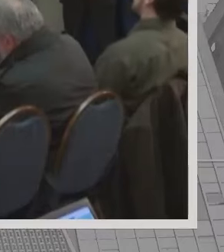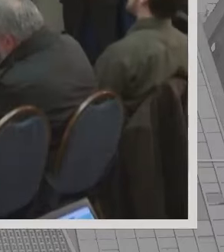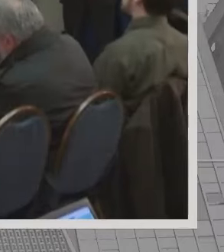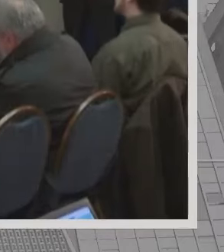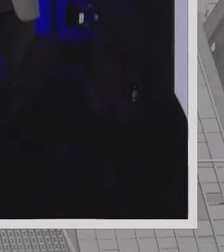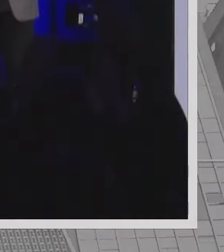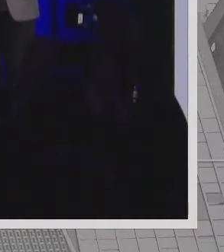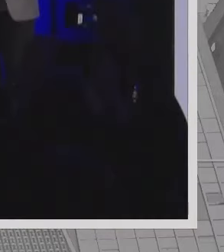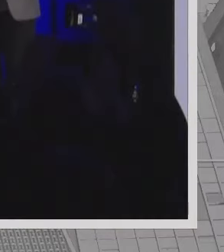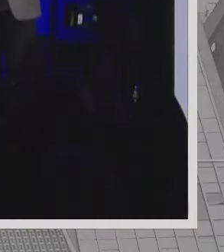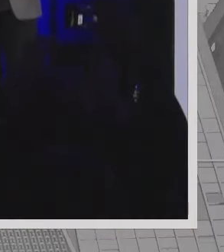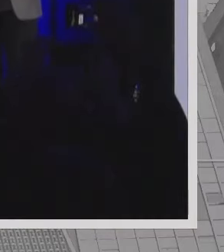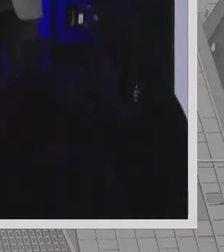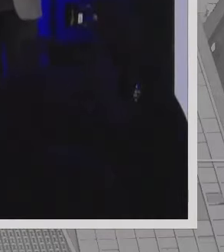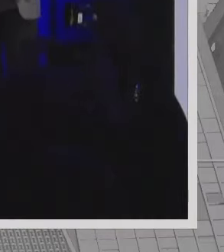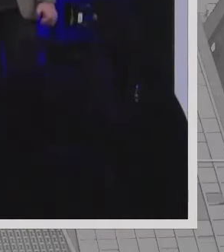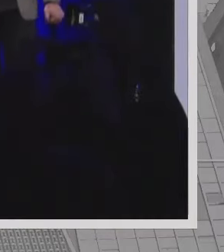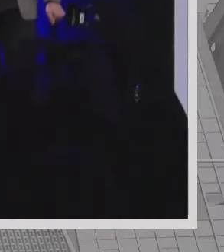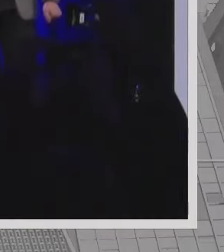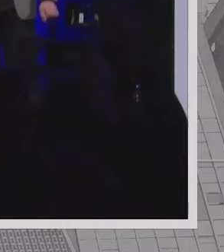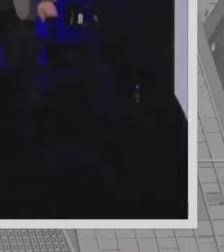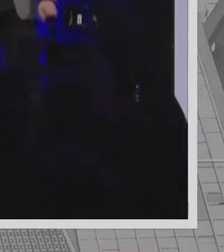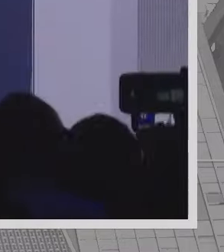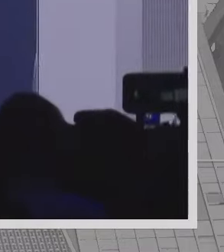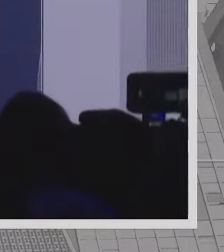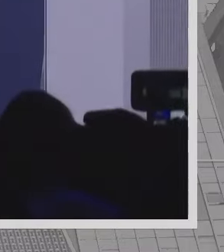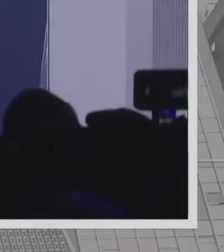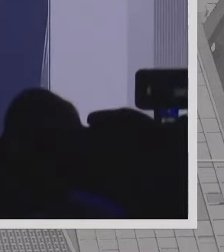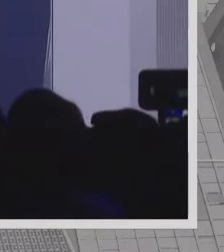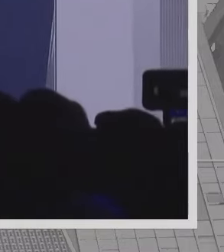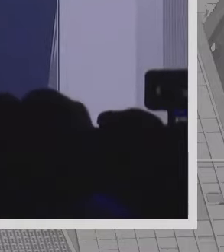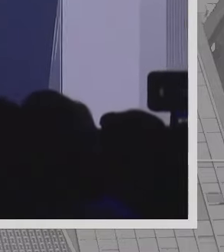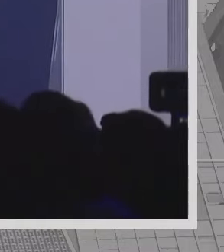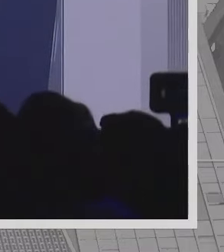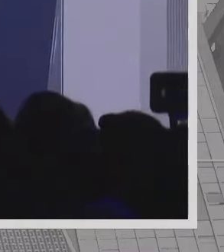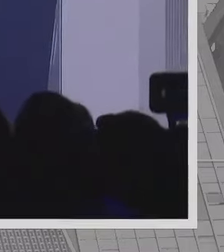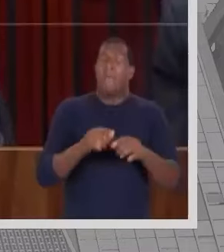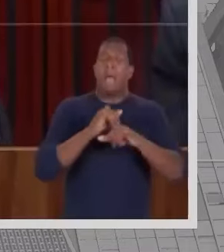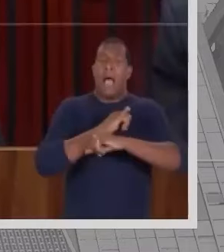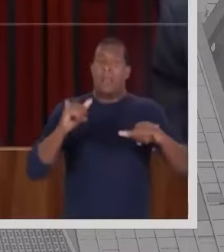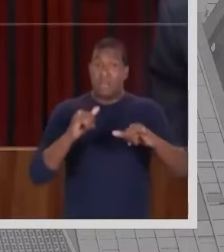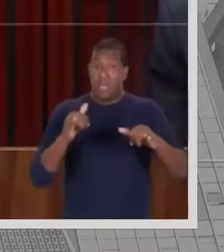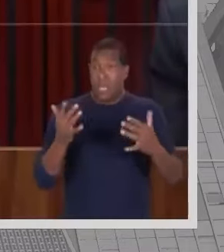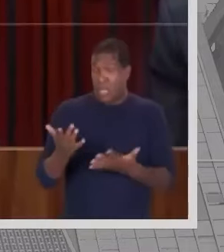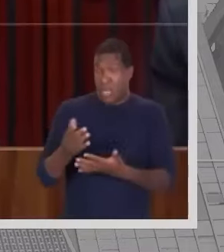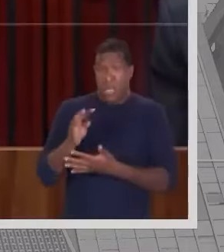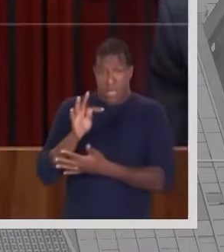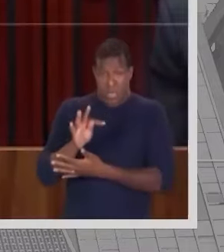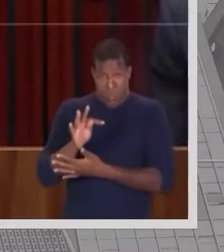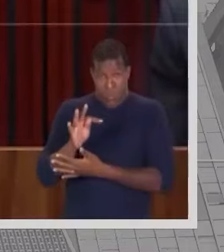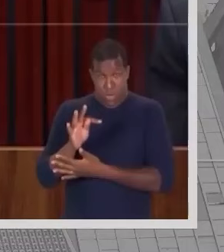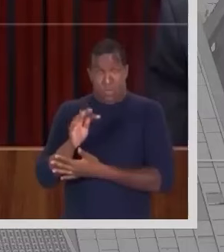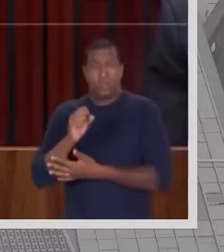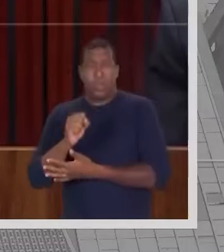incorrer em crime de desobediência e vai estar sujeito à multa também. Ele tem 200 bilhões